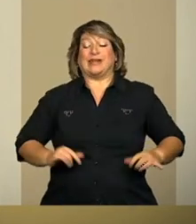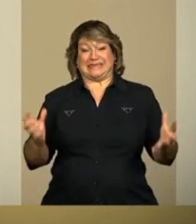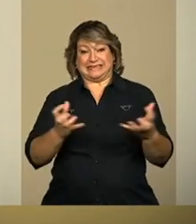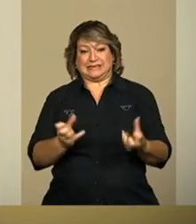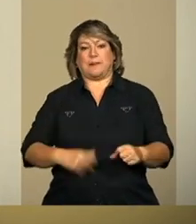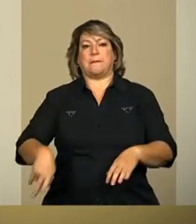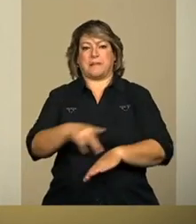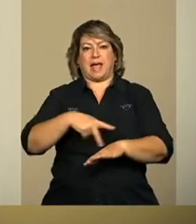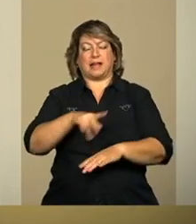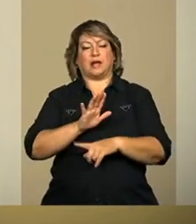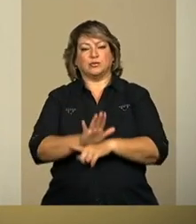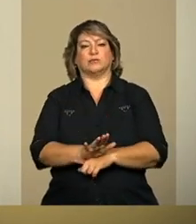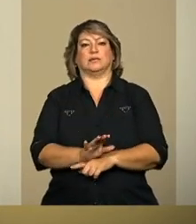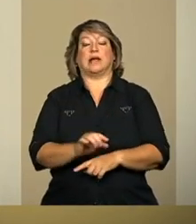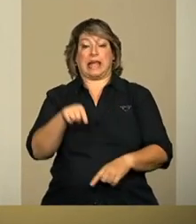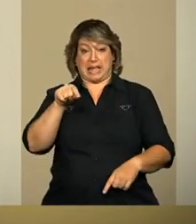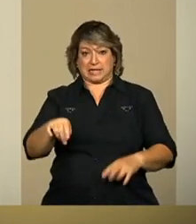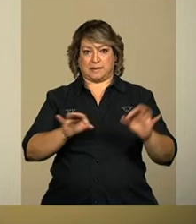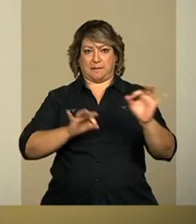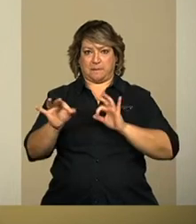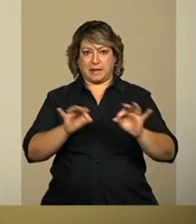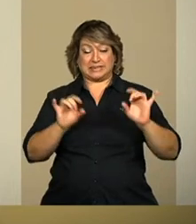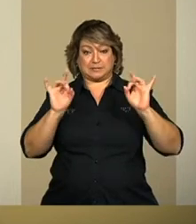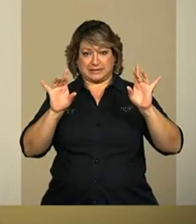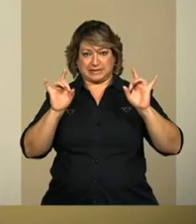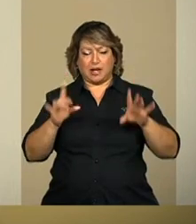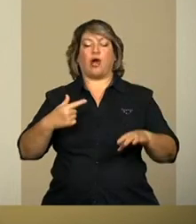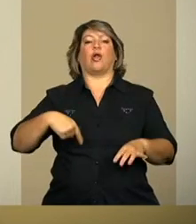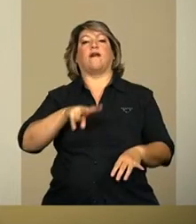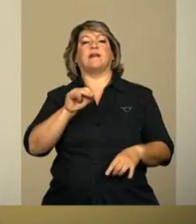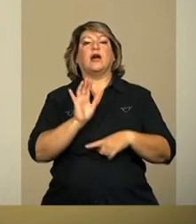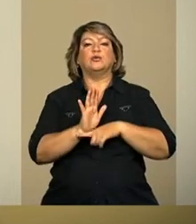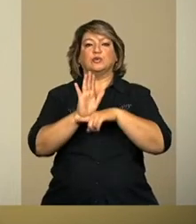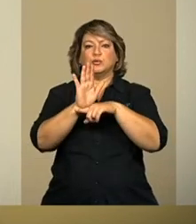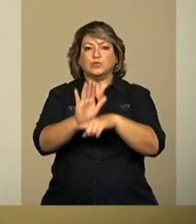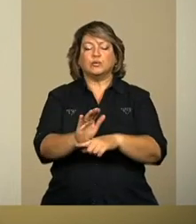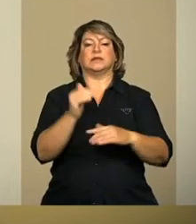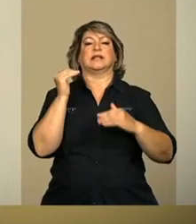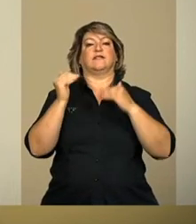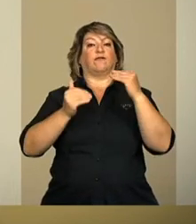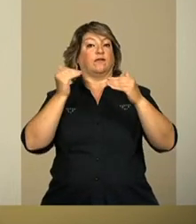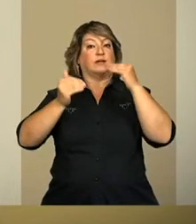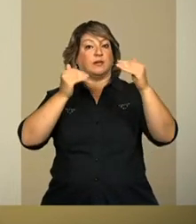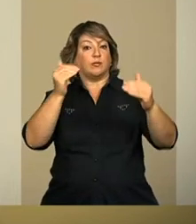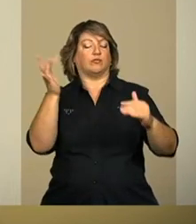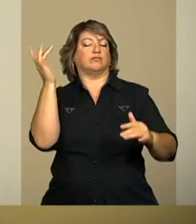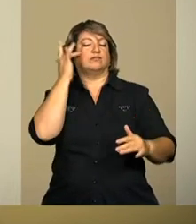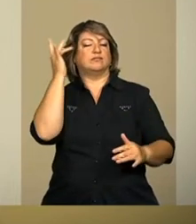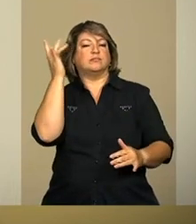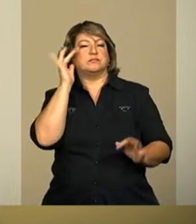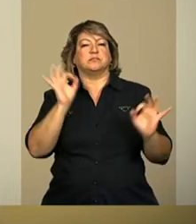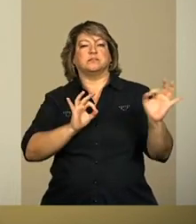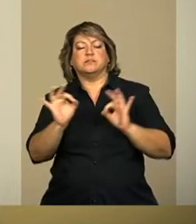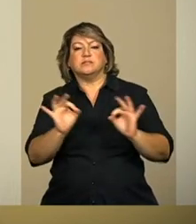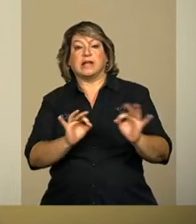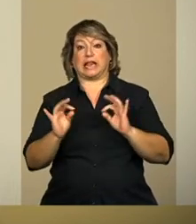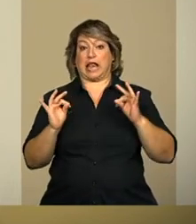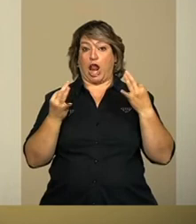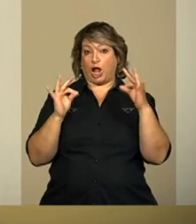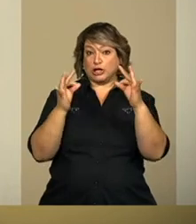nosso país com esse plano safre especial nós vamos estimular o desenvolvimento de estratégias de